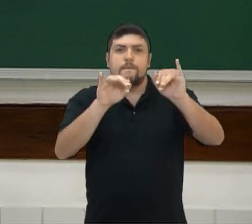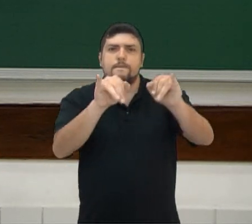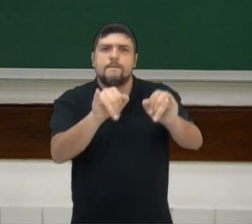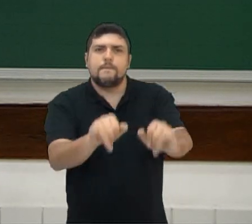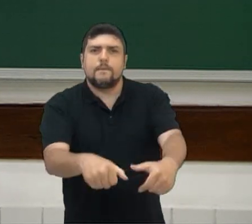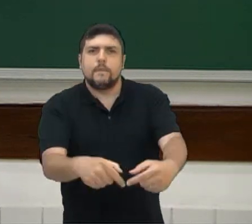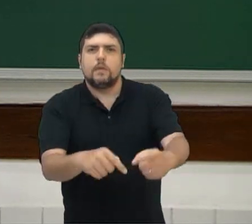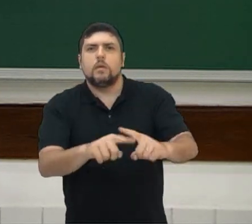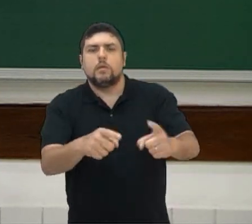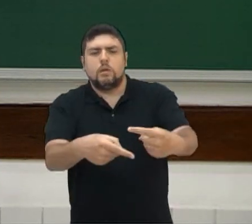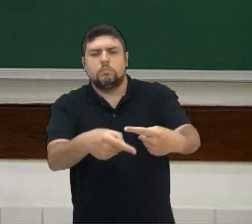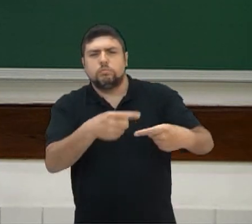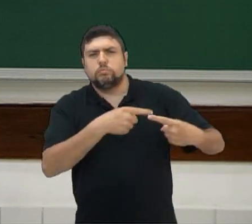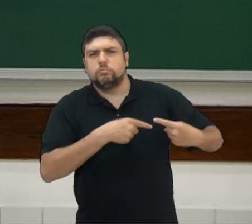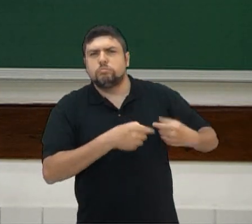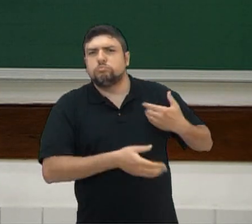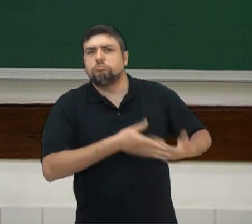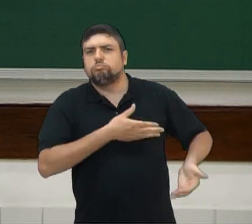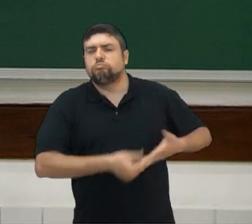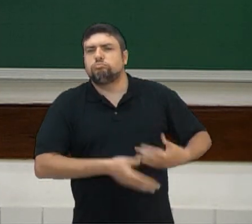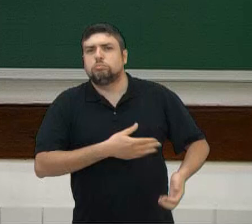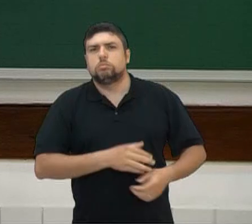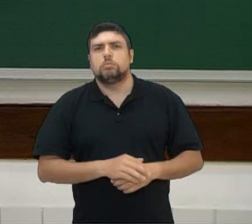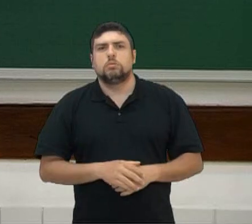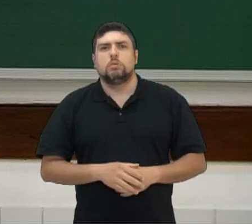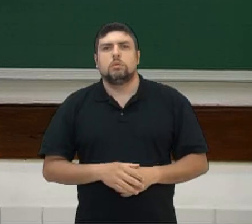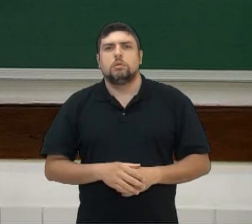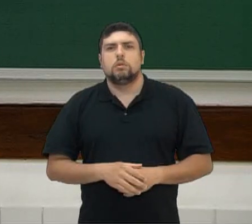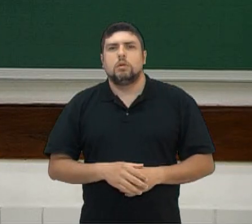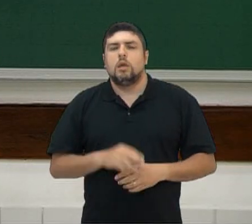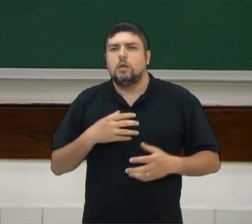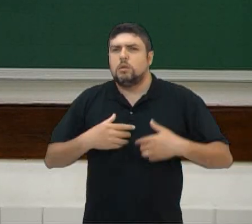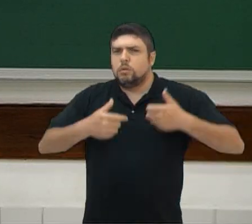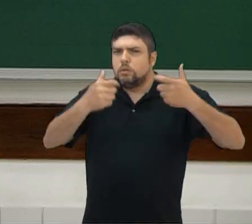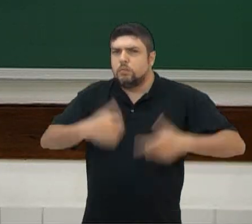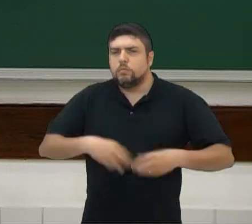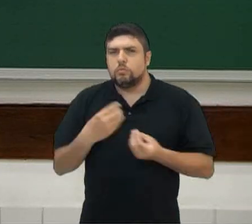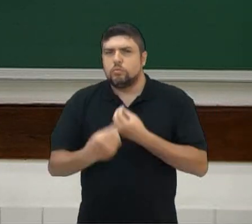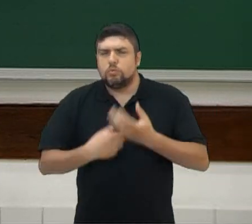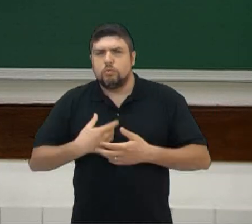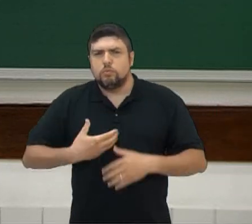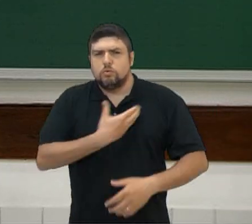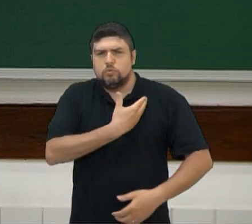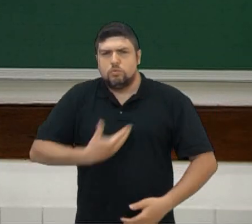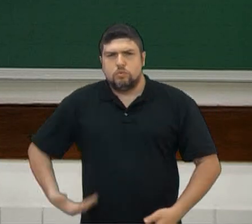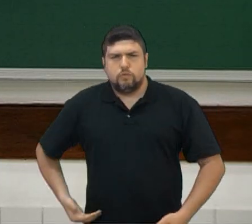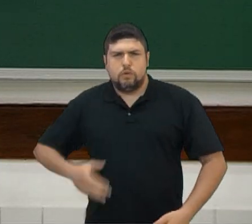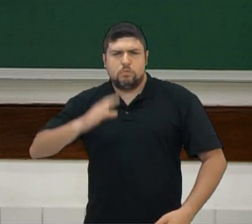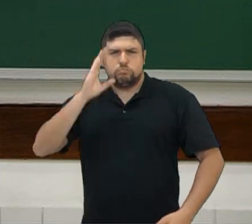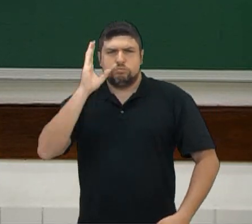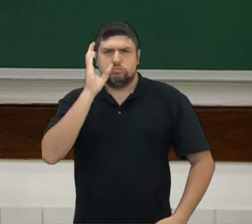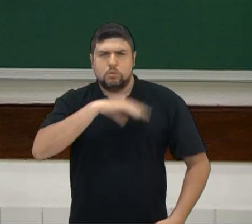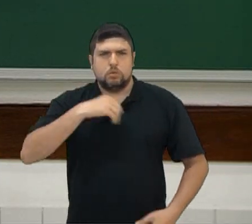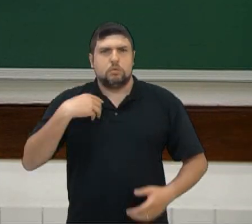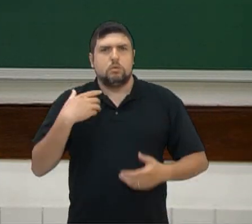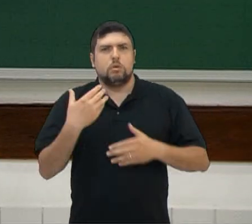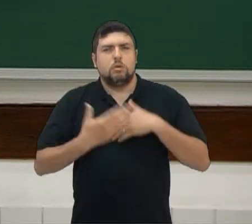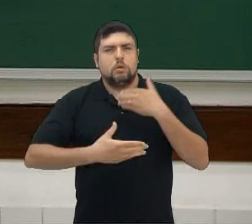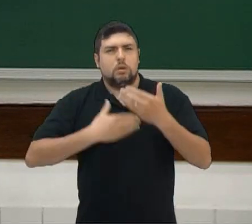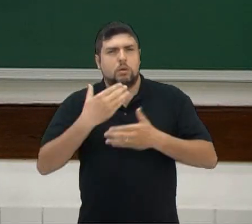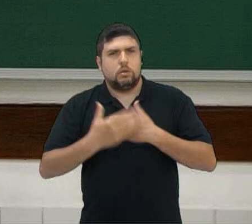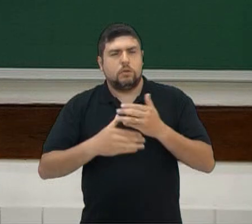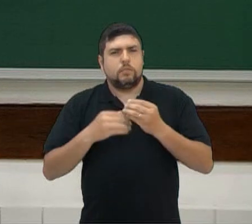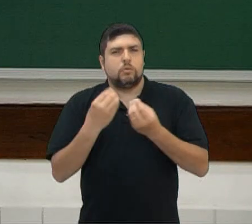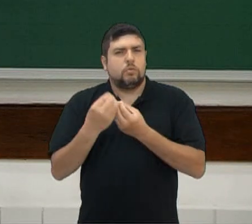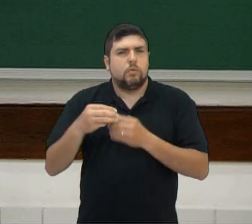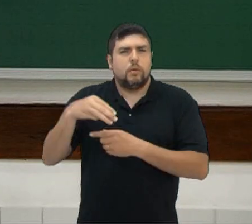no poder nesse governo, como governar, e ele falava sobre ser um governo malvado, até depois tiraram o termo maquiavélico das